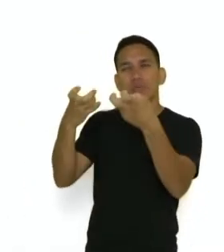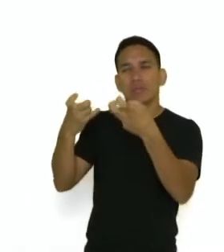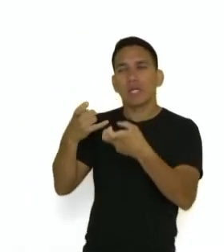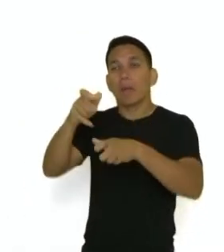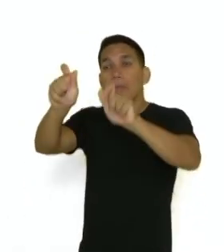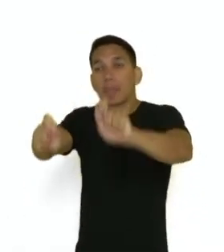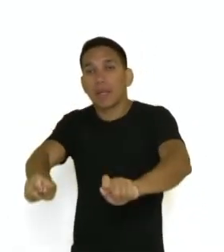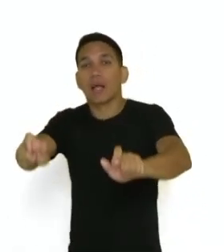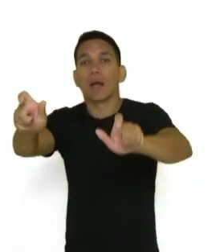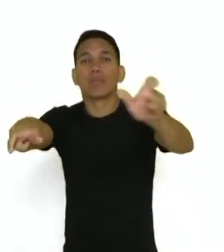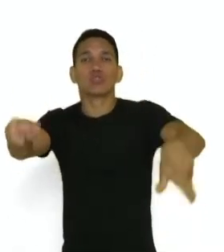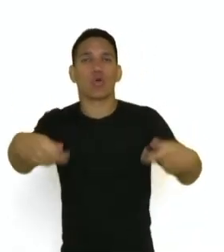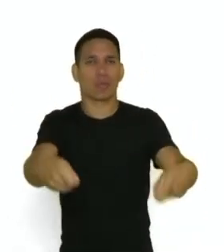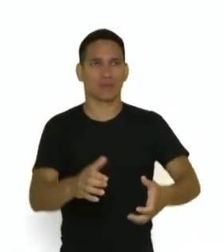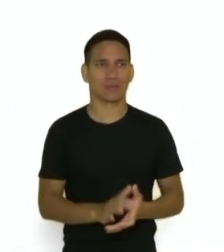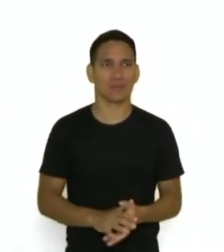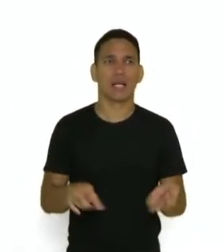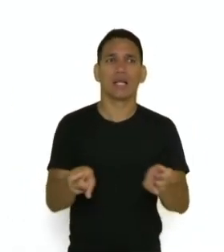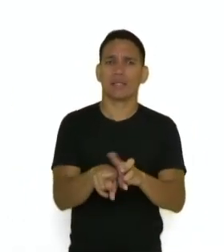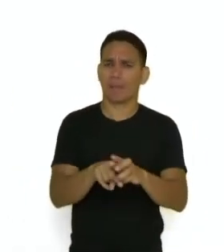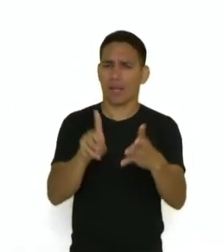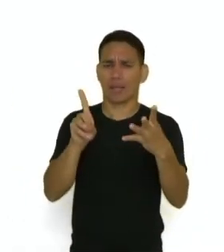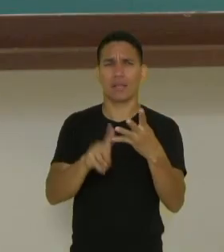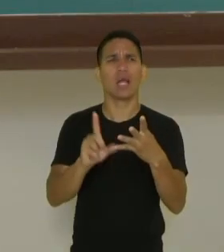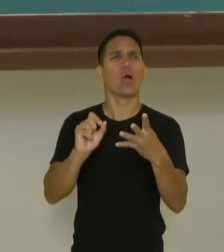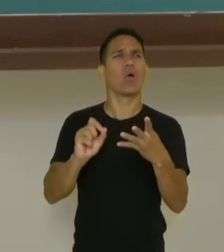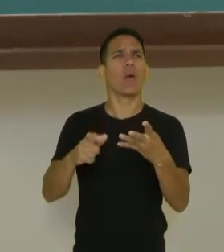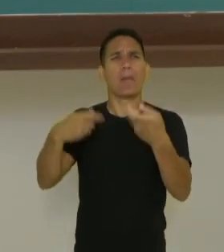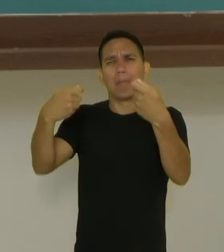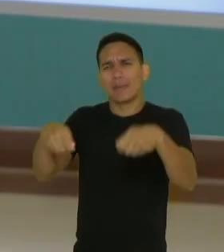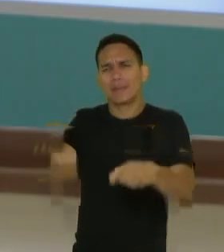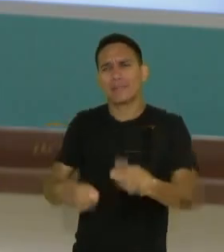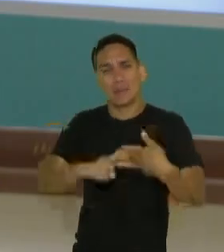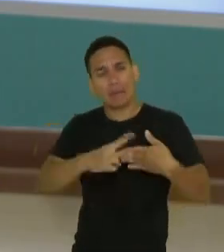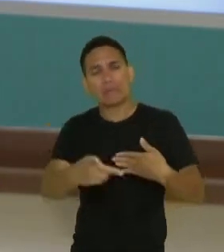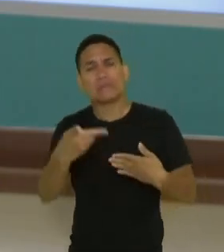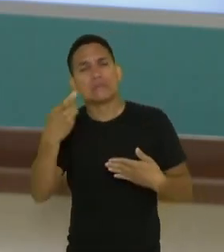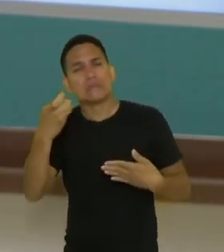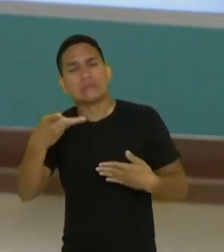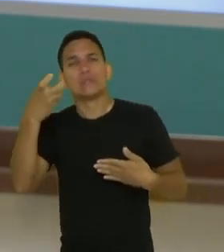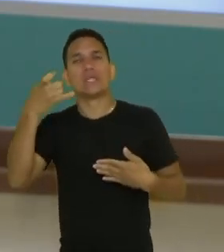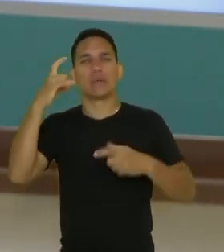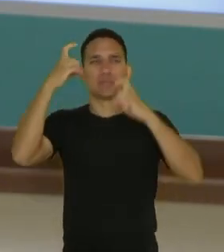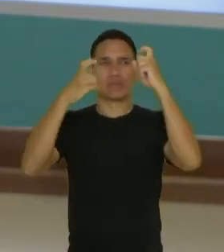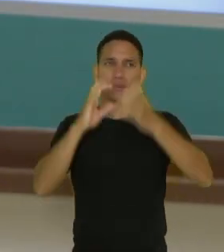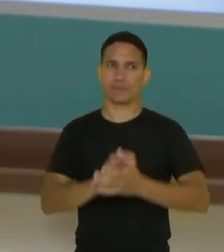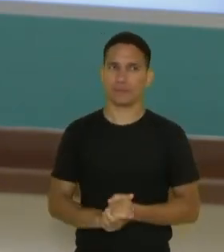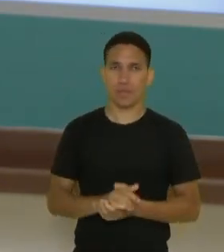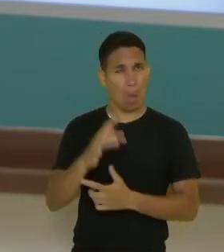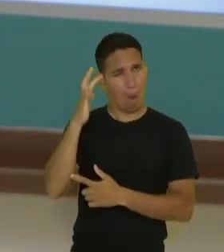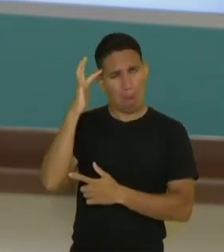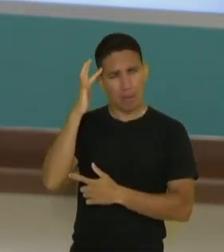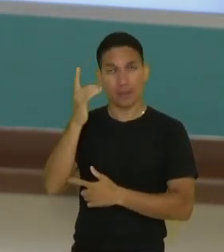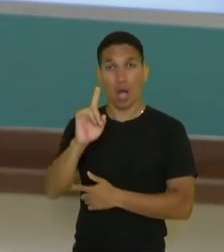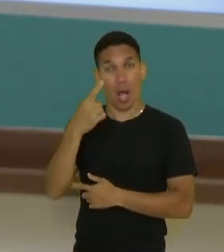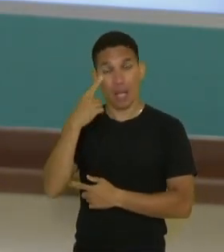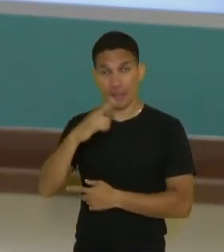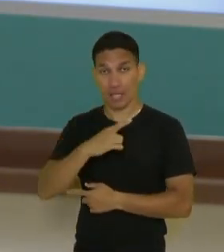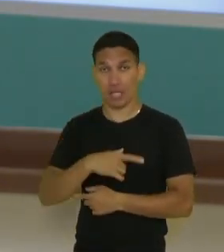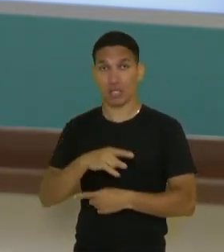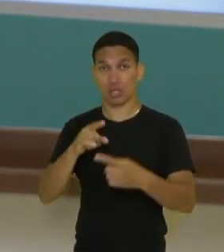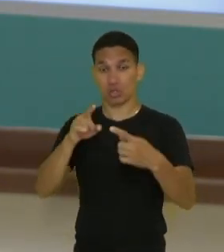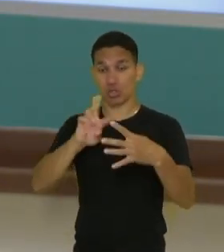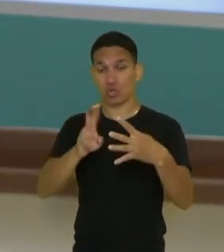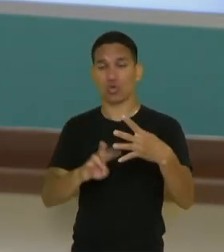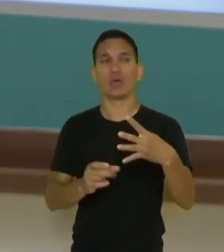consumo. Nesse caso aqui, qual é a mentalidade consumista? Nós temos duas mentalidades consumistas aqui. É não